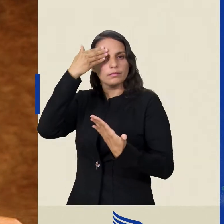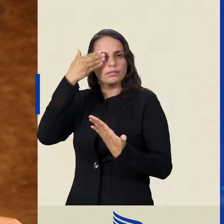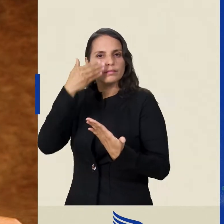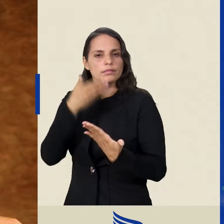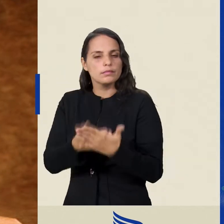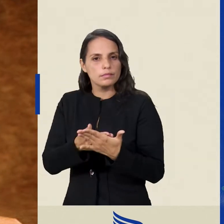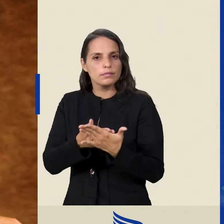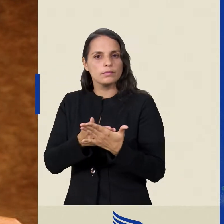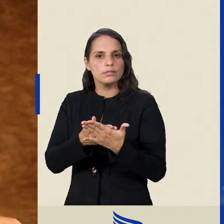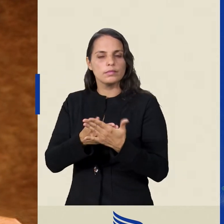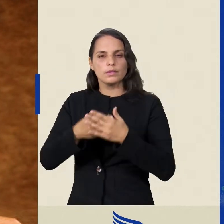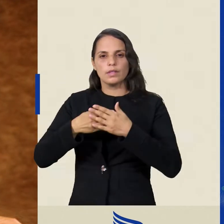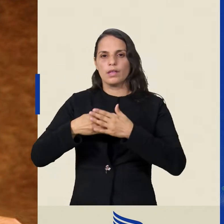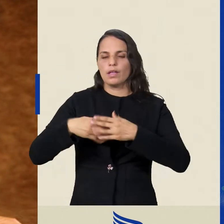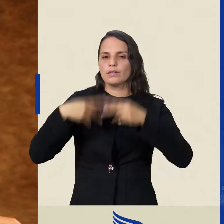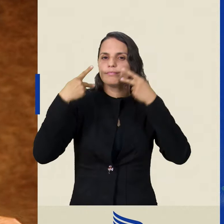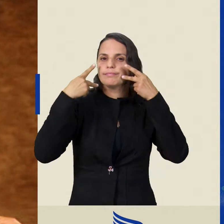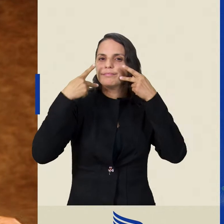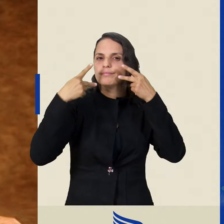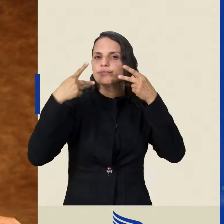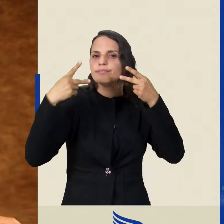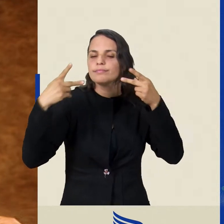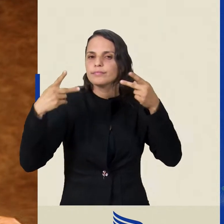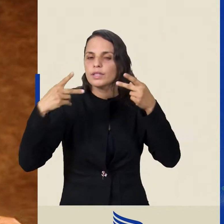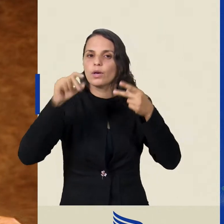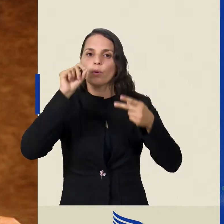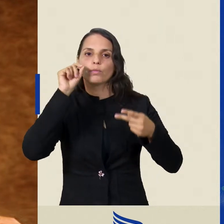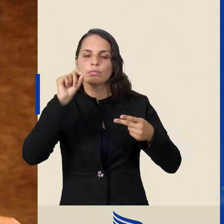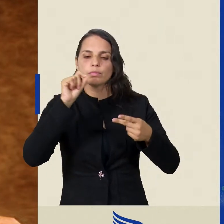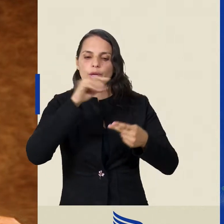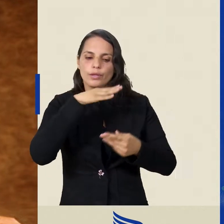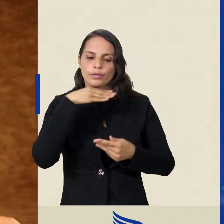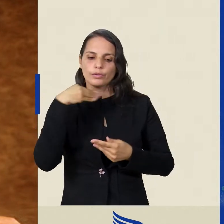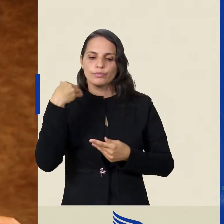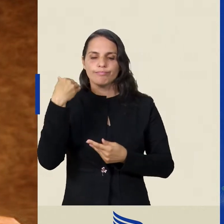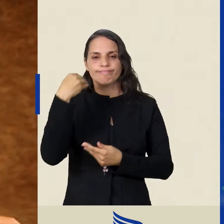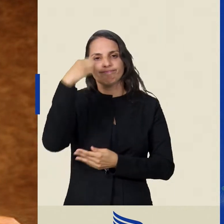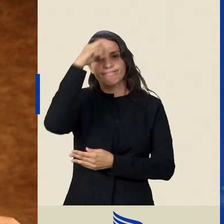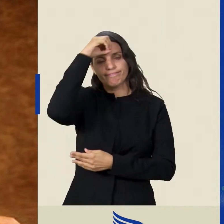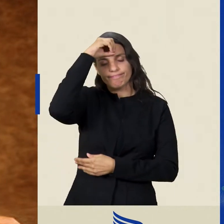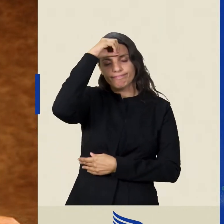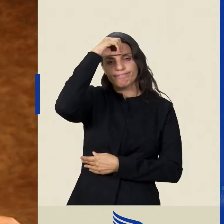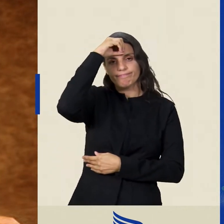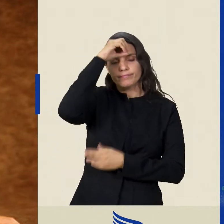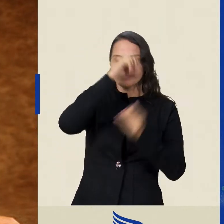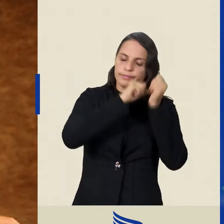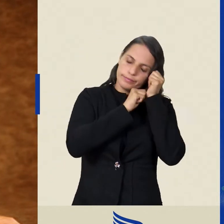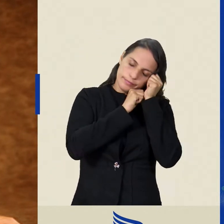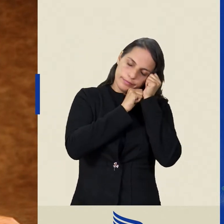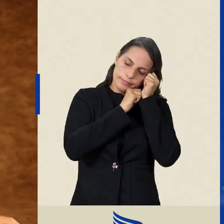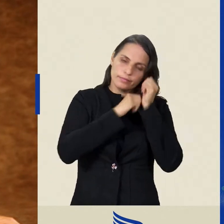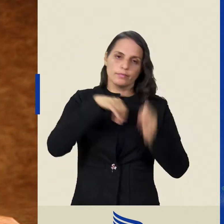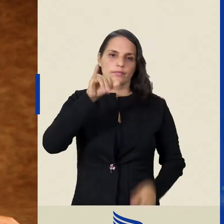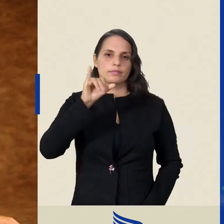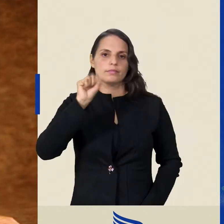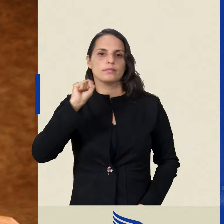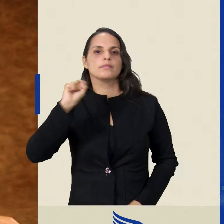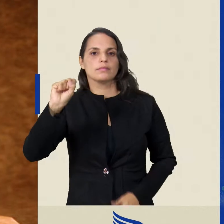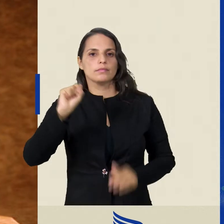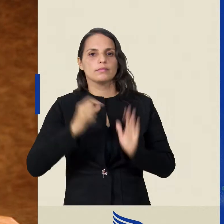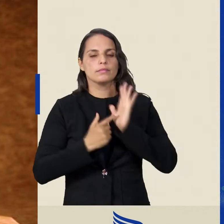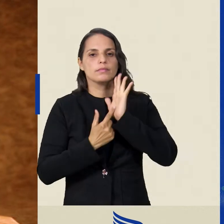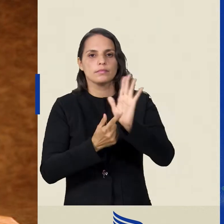prega a inconsciência dos mortos, conforme Isaías 8:19